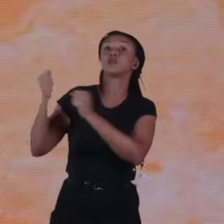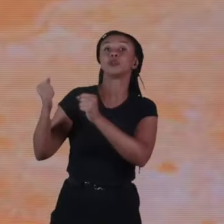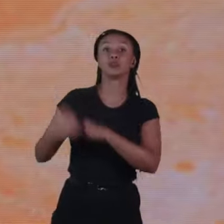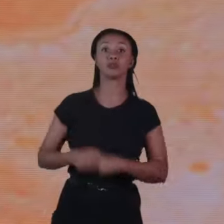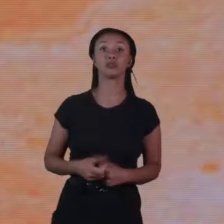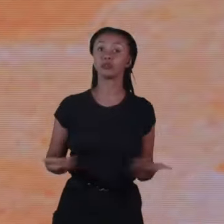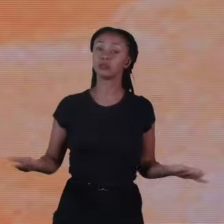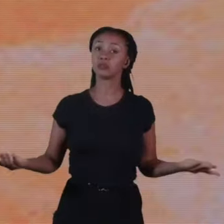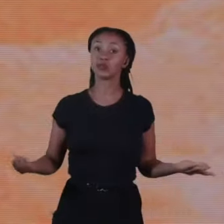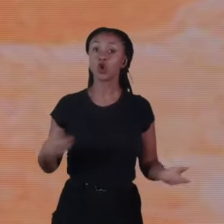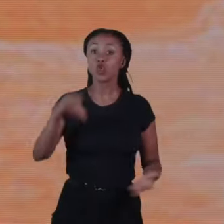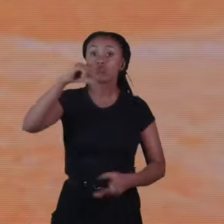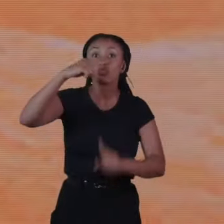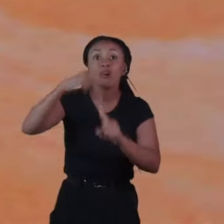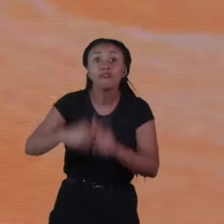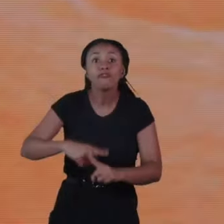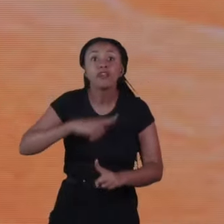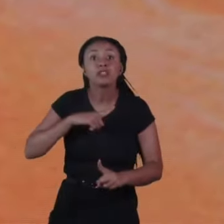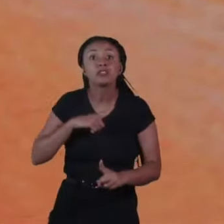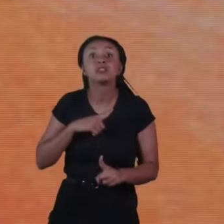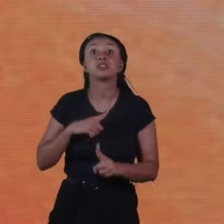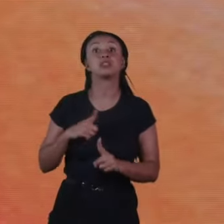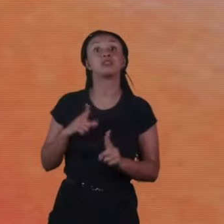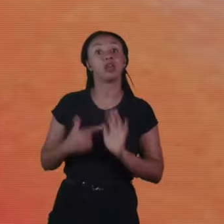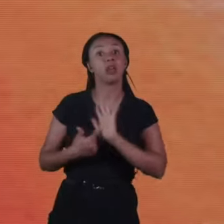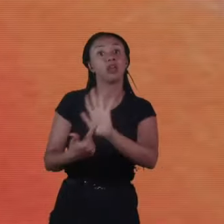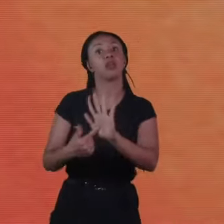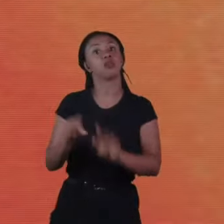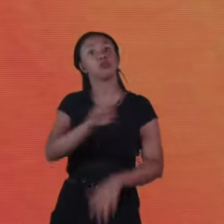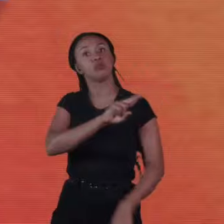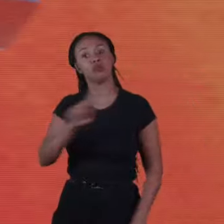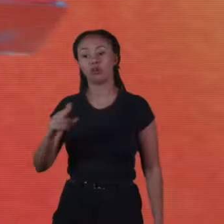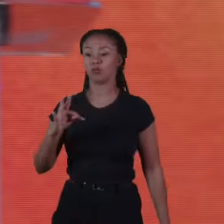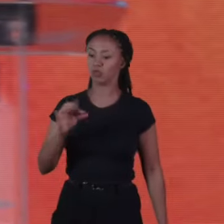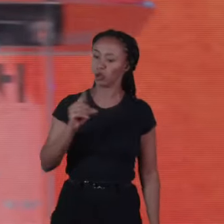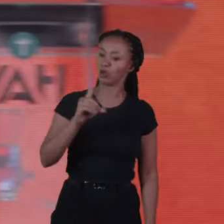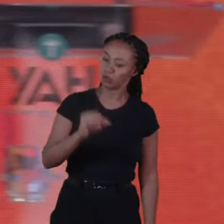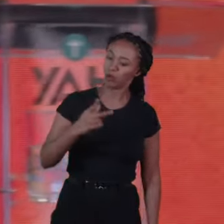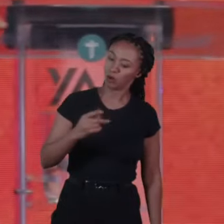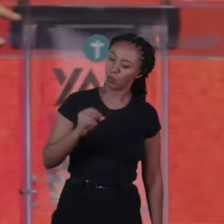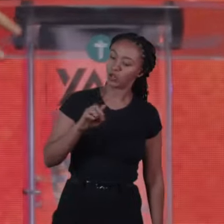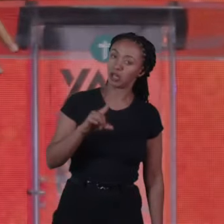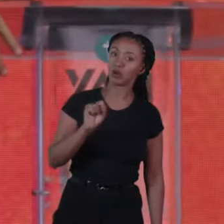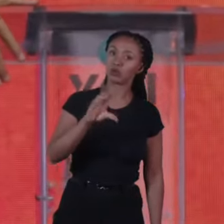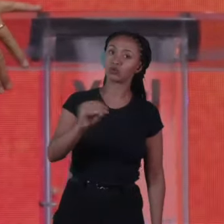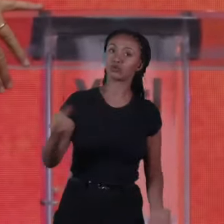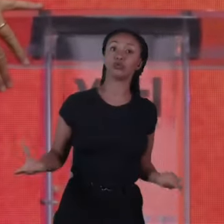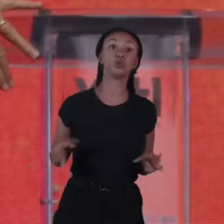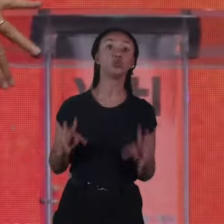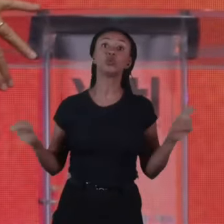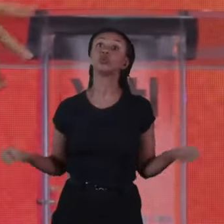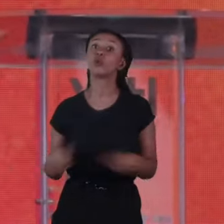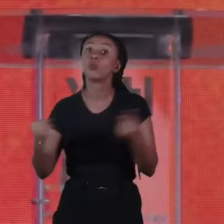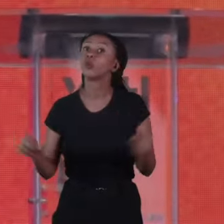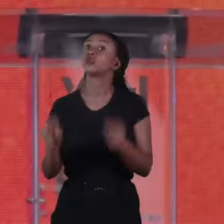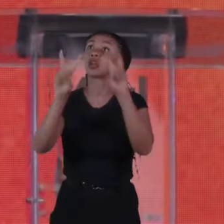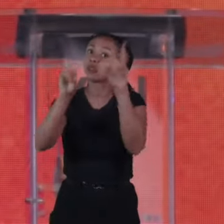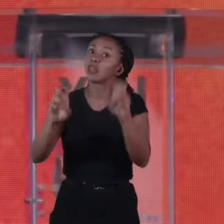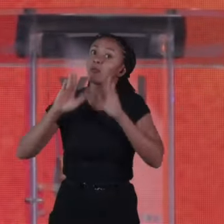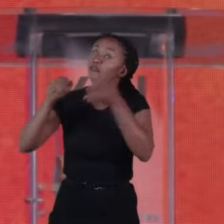aparece no Novo Testamento, 9 são no Apocalipse. Os cânticos do Apocalipse, todos revelando Jesus